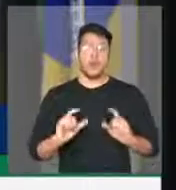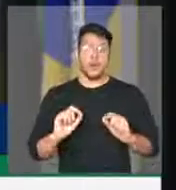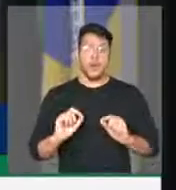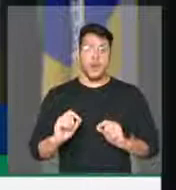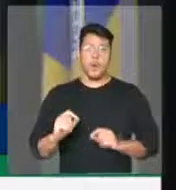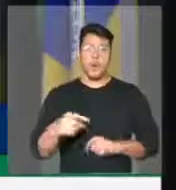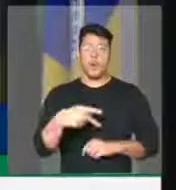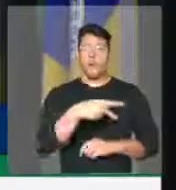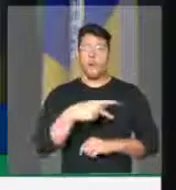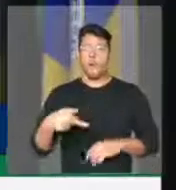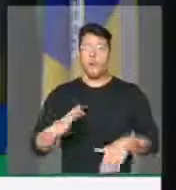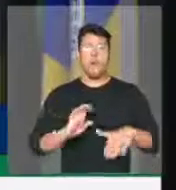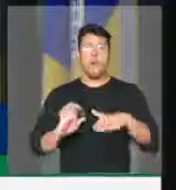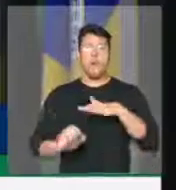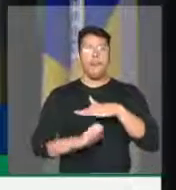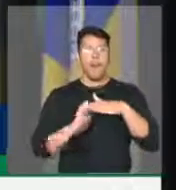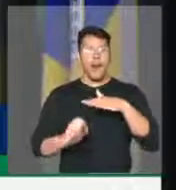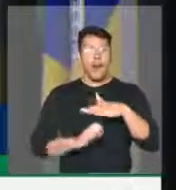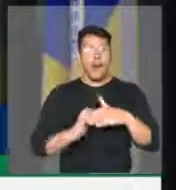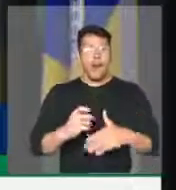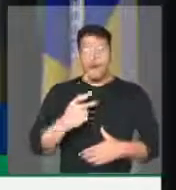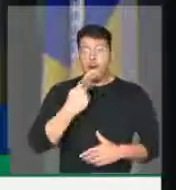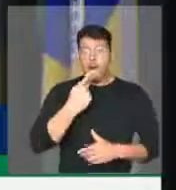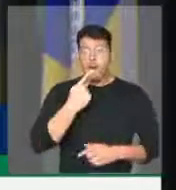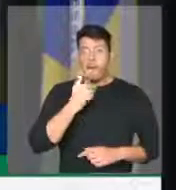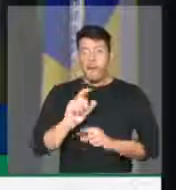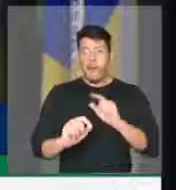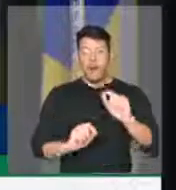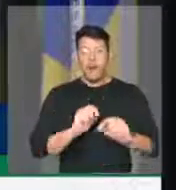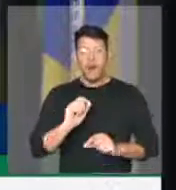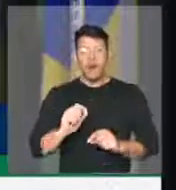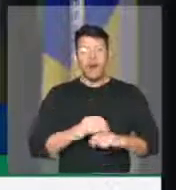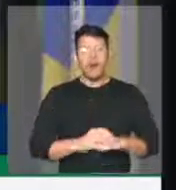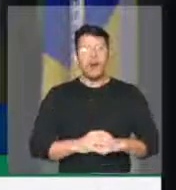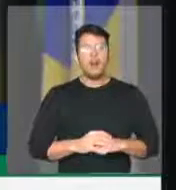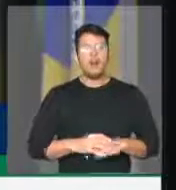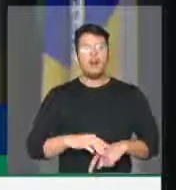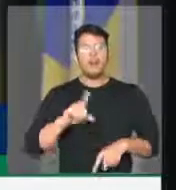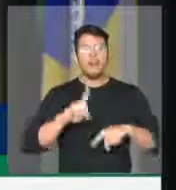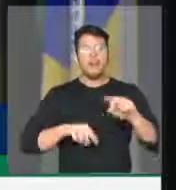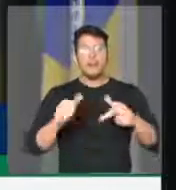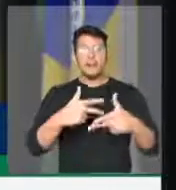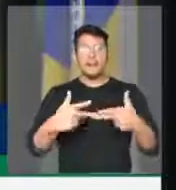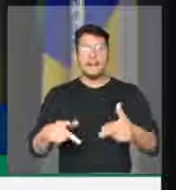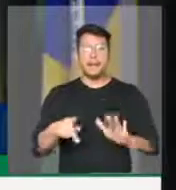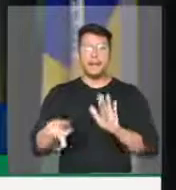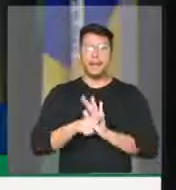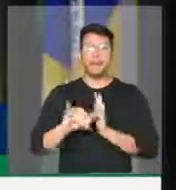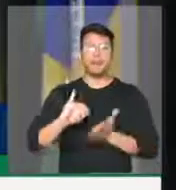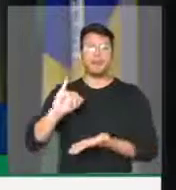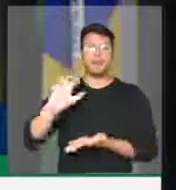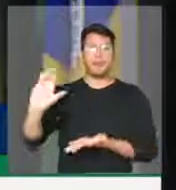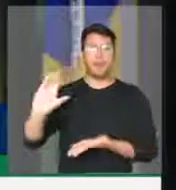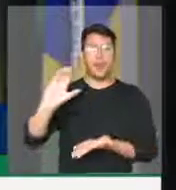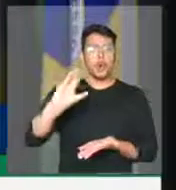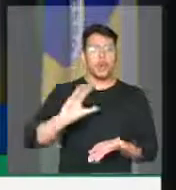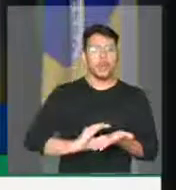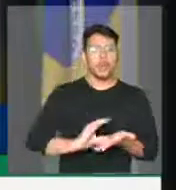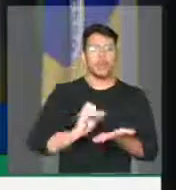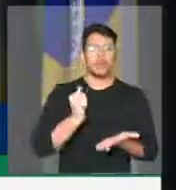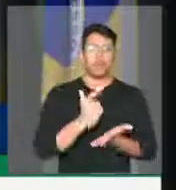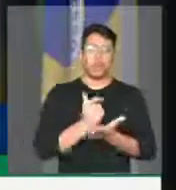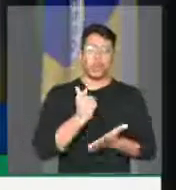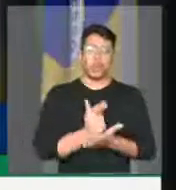Júnior, e que o material importado, a compra de navios de